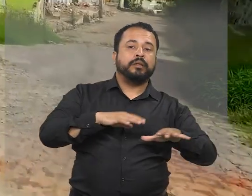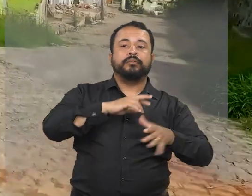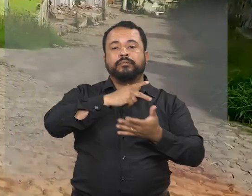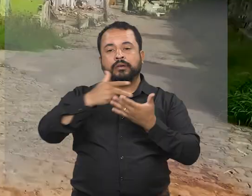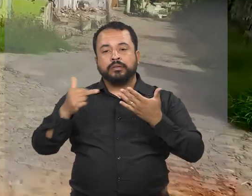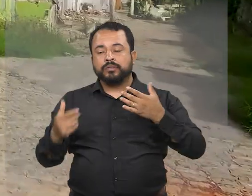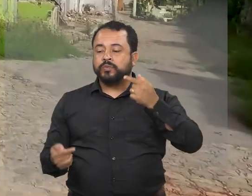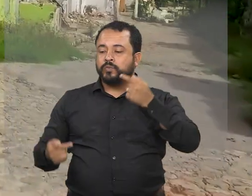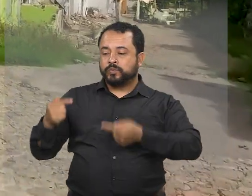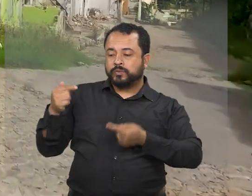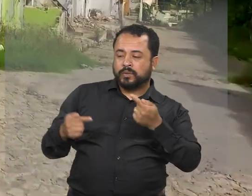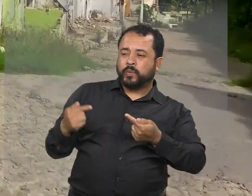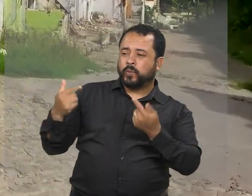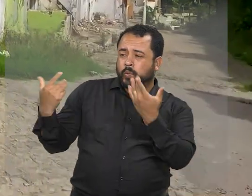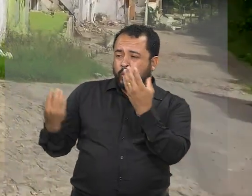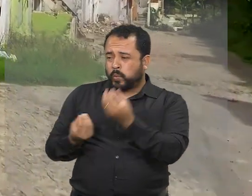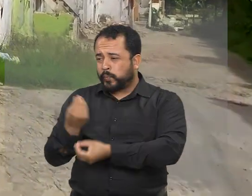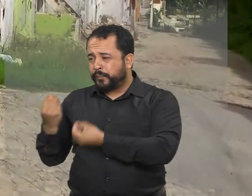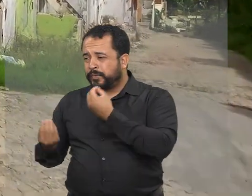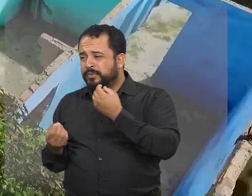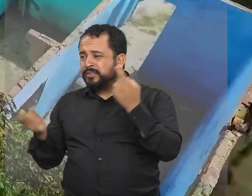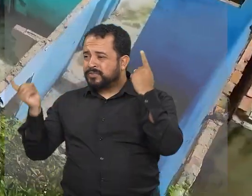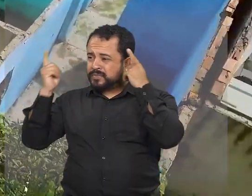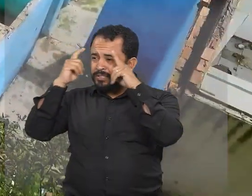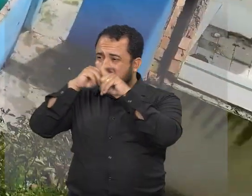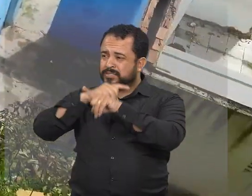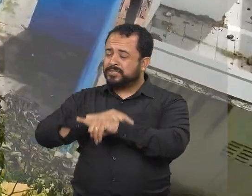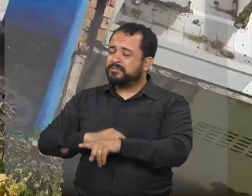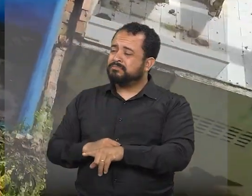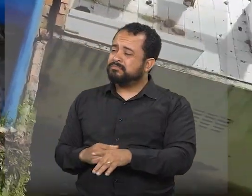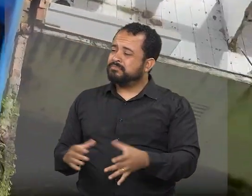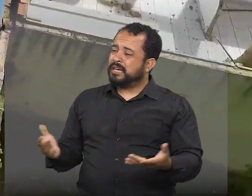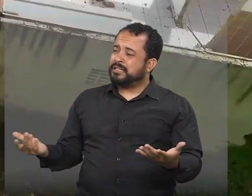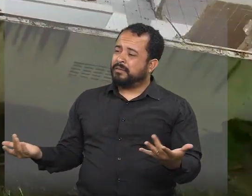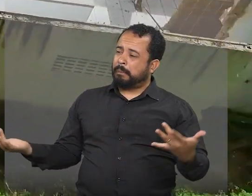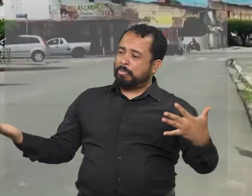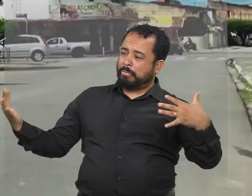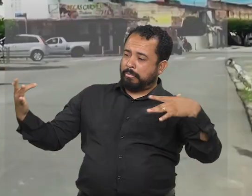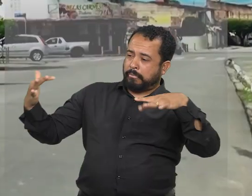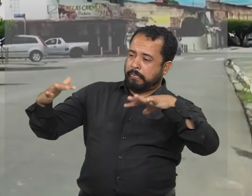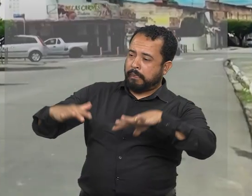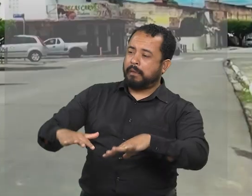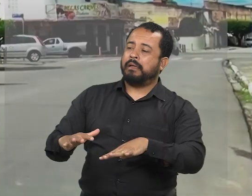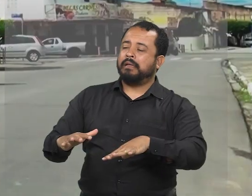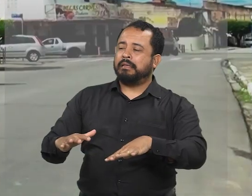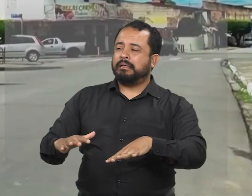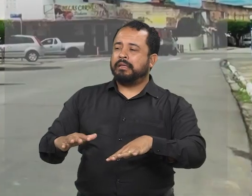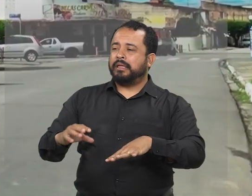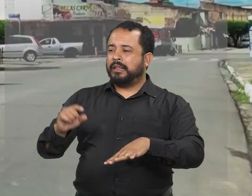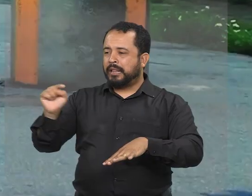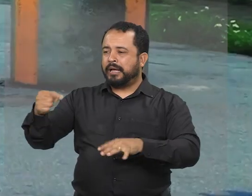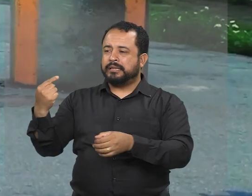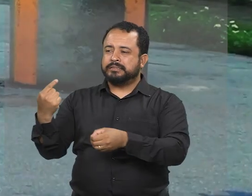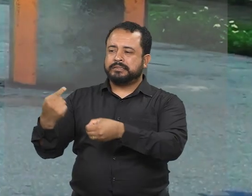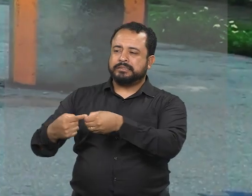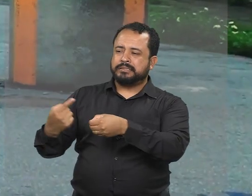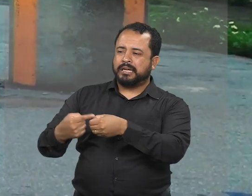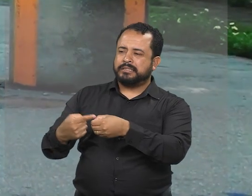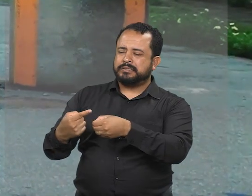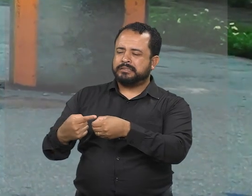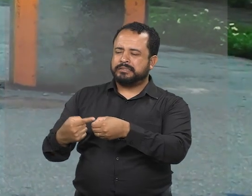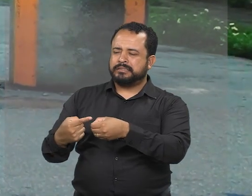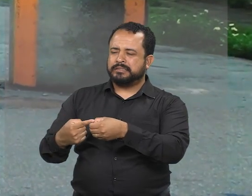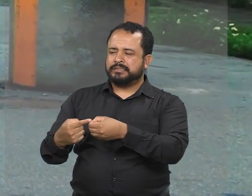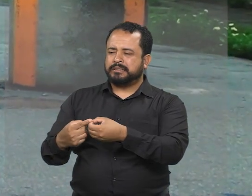tentam responder ao tamanho do desafio deixado pelo desastre. O objetivo é reorganizar trajetos e devolver à